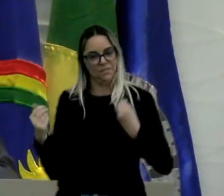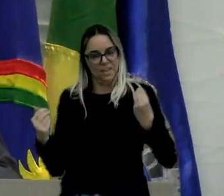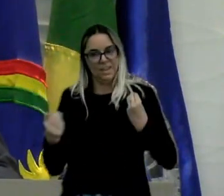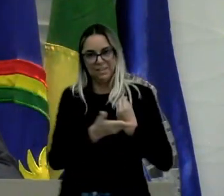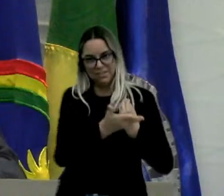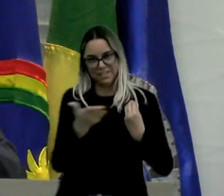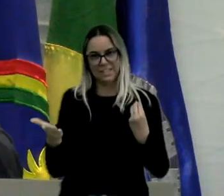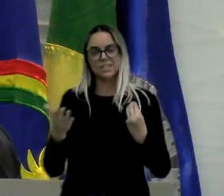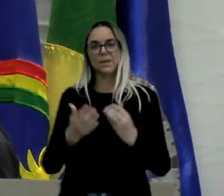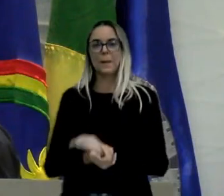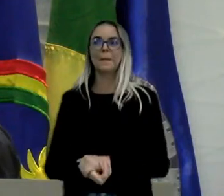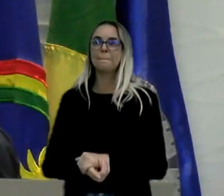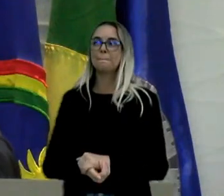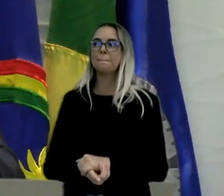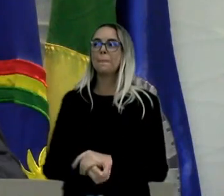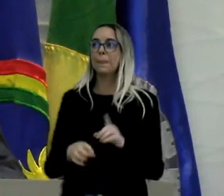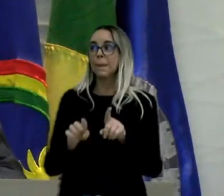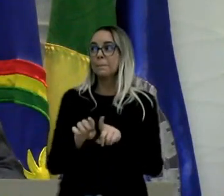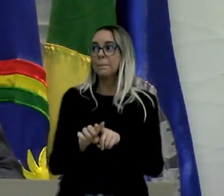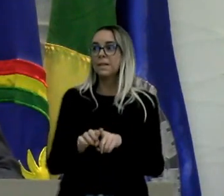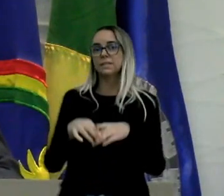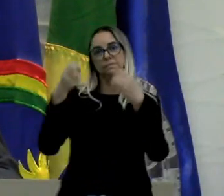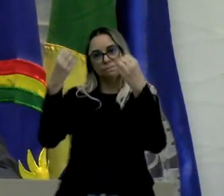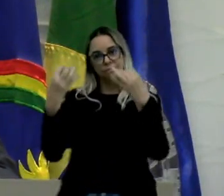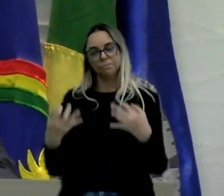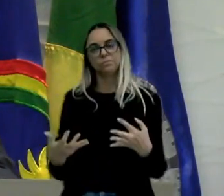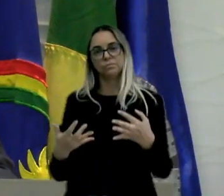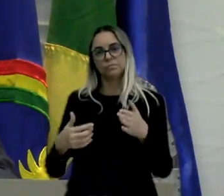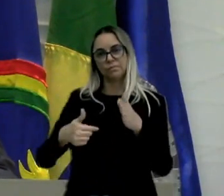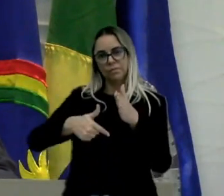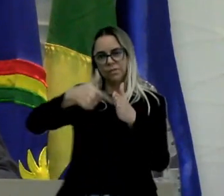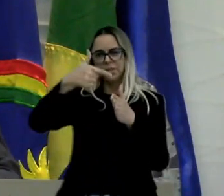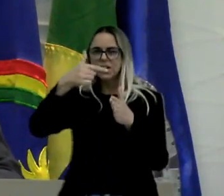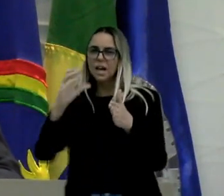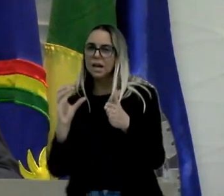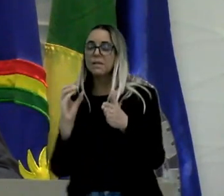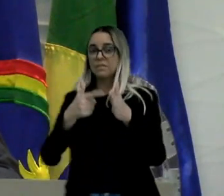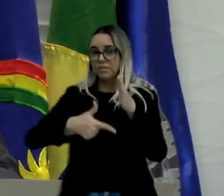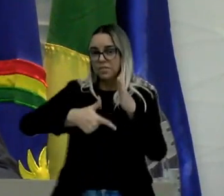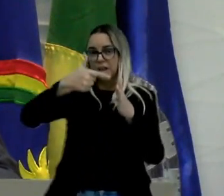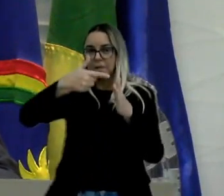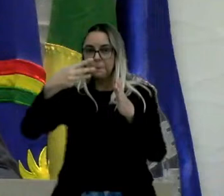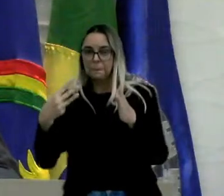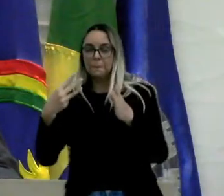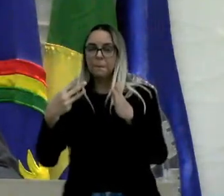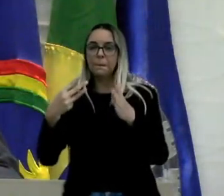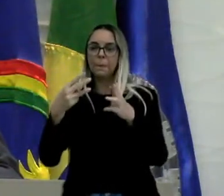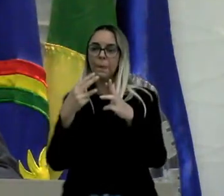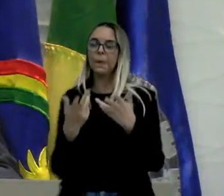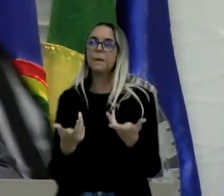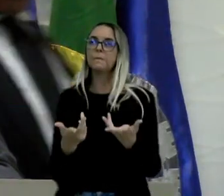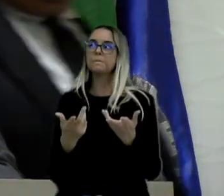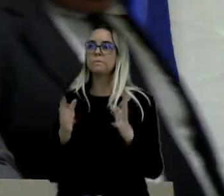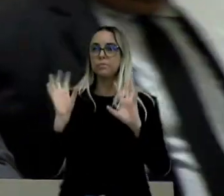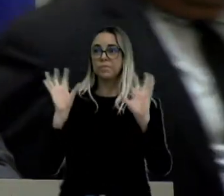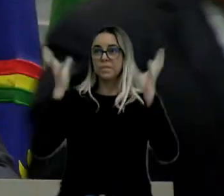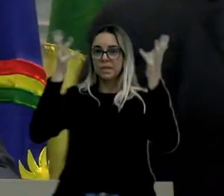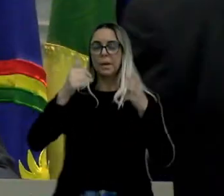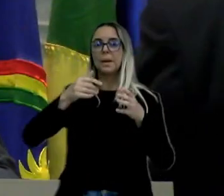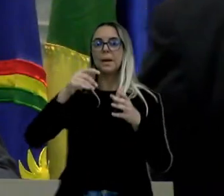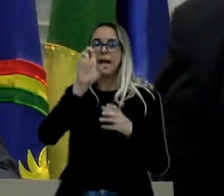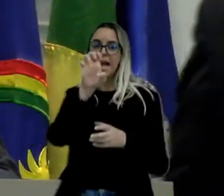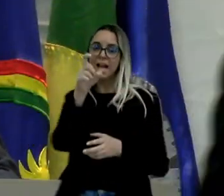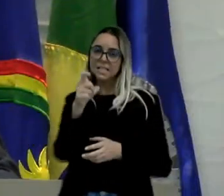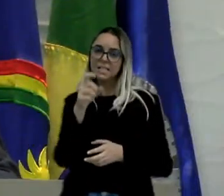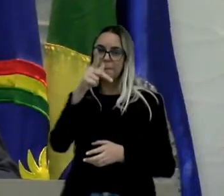vidas quero falar aqui da 23ª edição da expoleite eh parabenizar